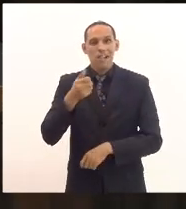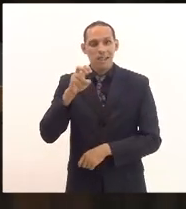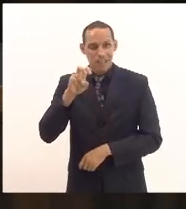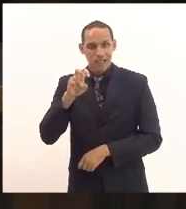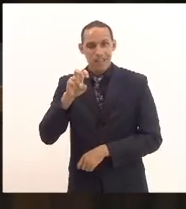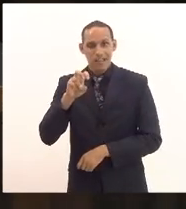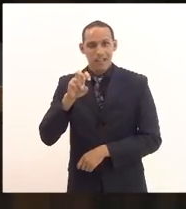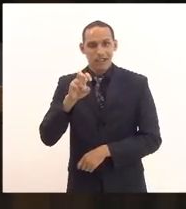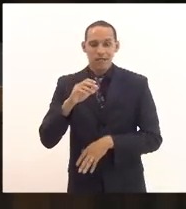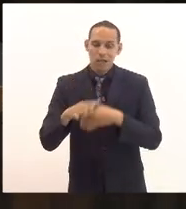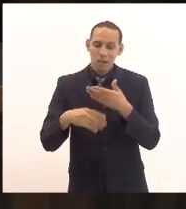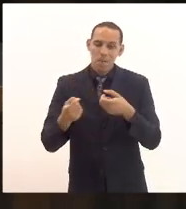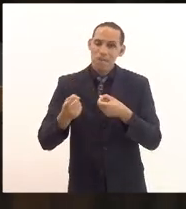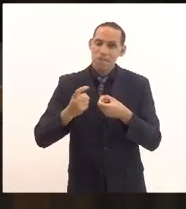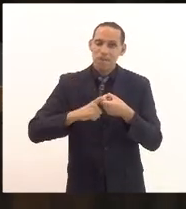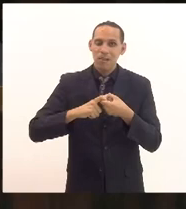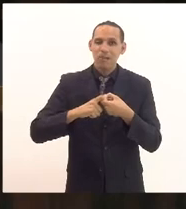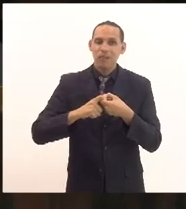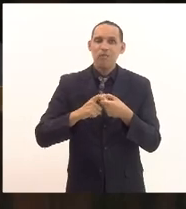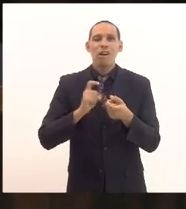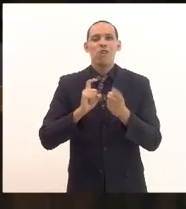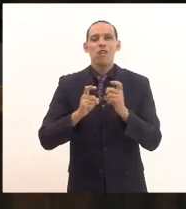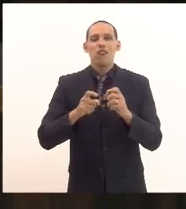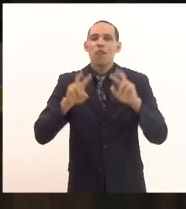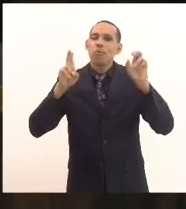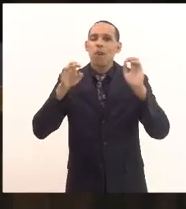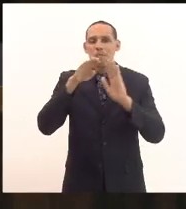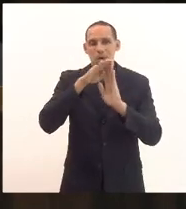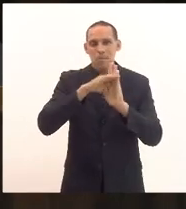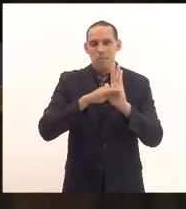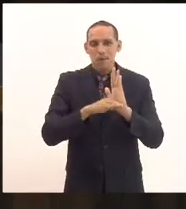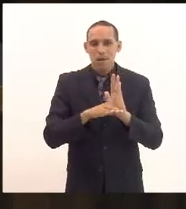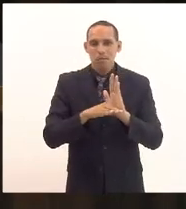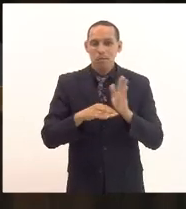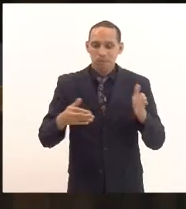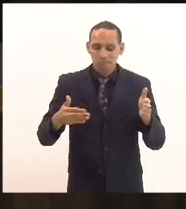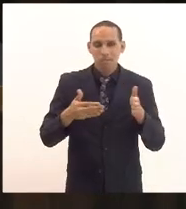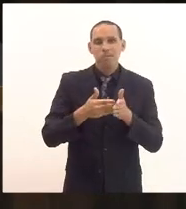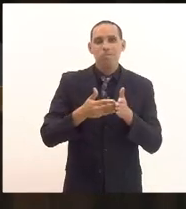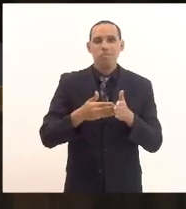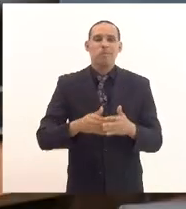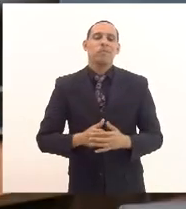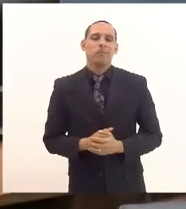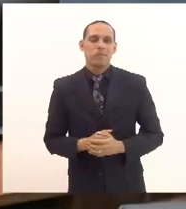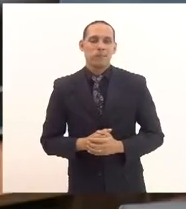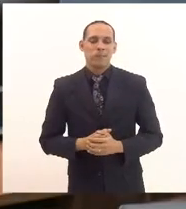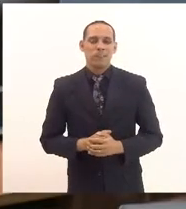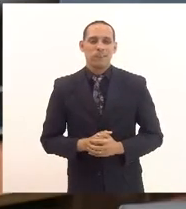quando retornaremos com a ordem do dia. Está suspensa a sessão.